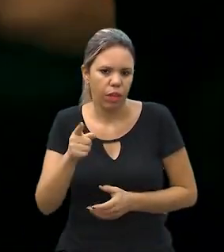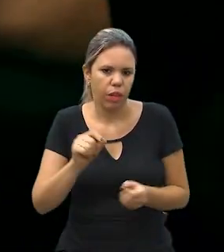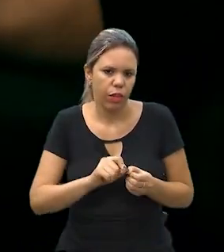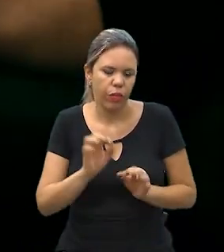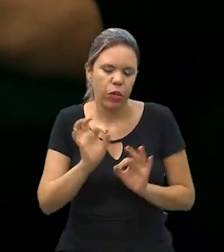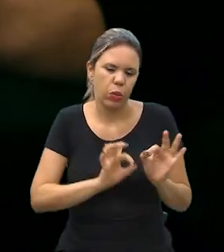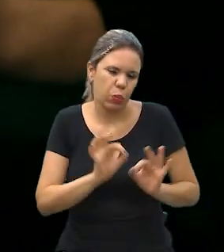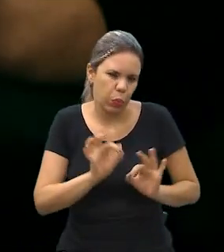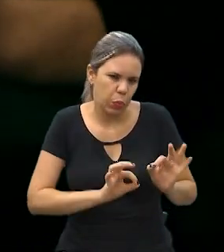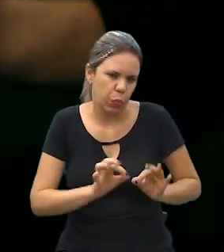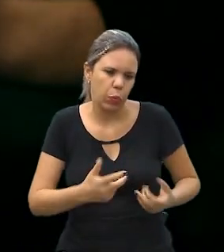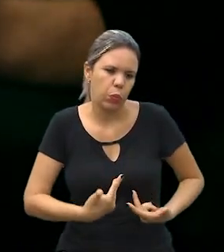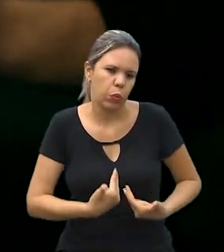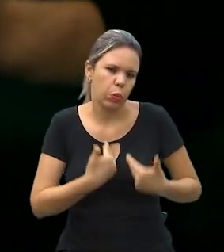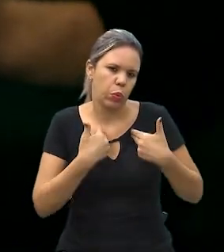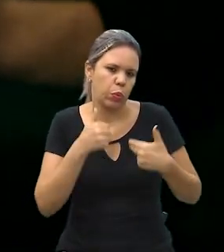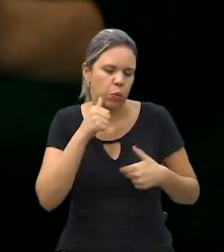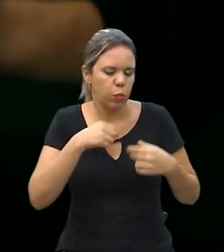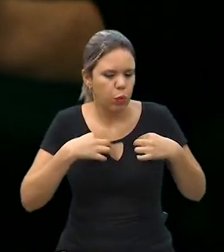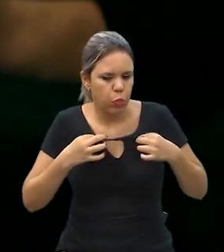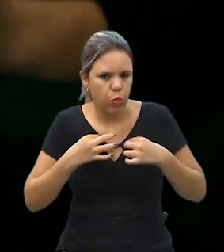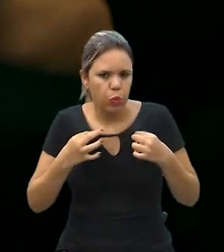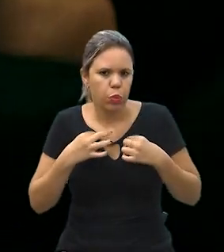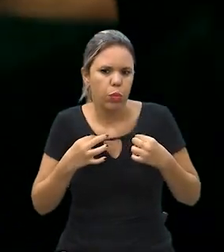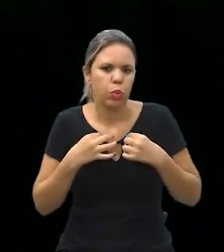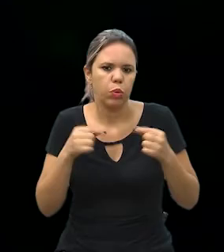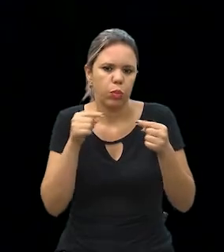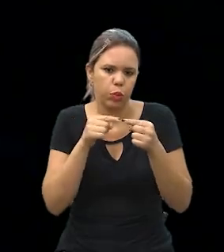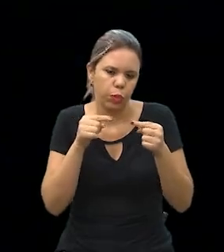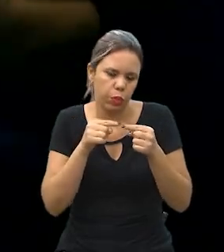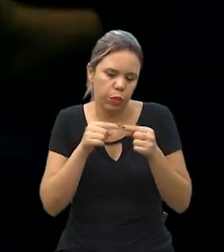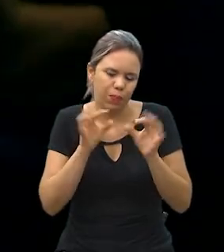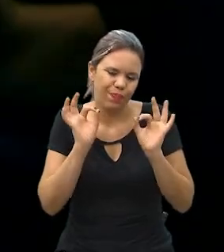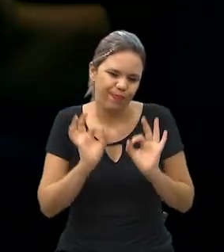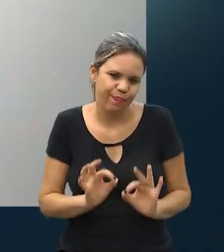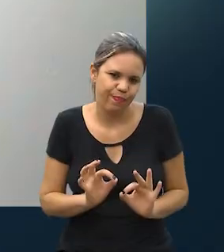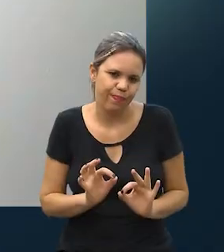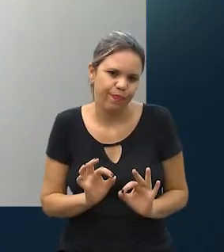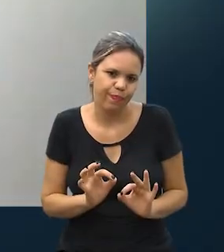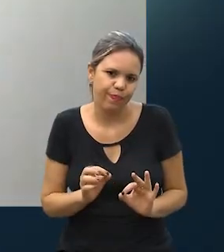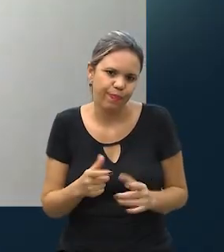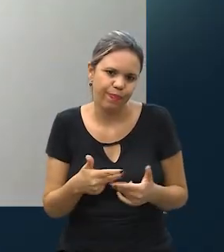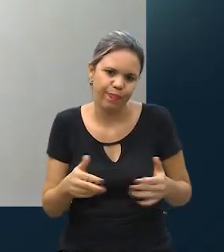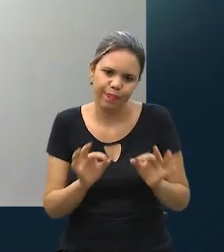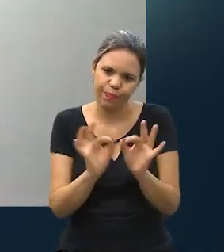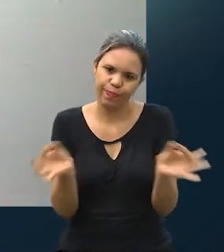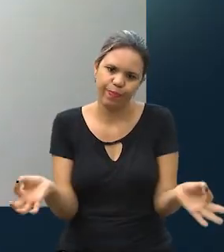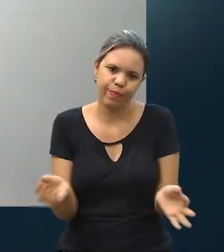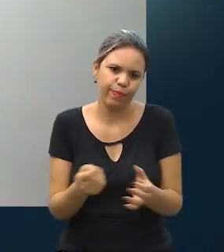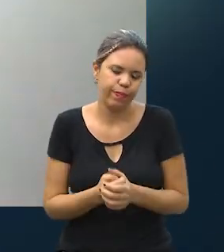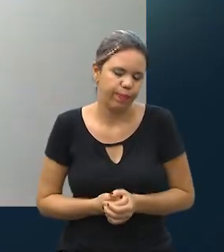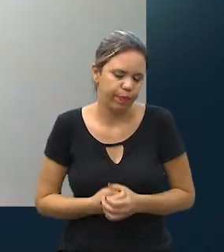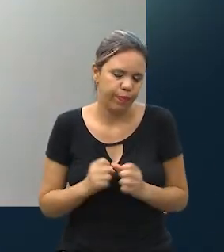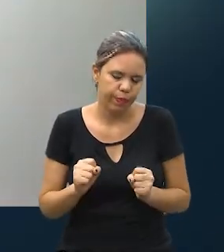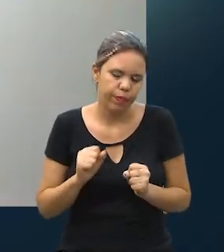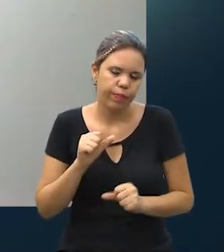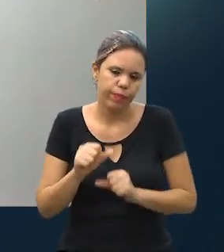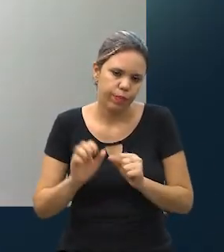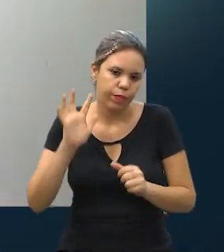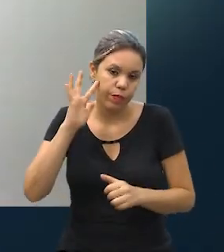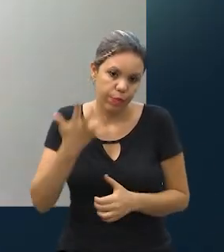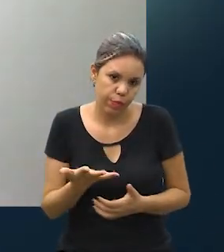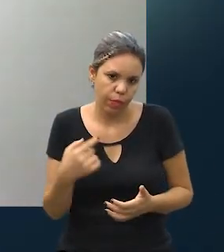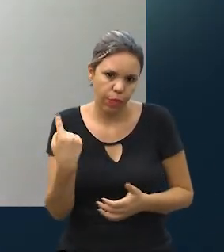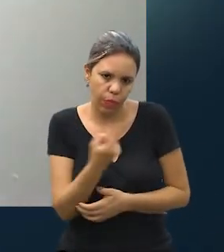fazer ajustes, né? Para que tenha um bom caimento. Então, são coisas simples que podem ser resolvidas. Agora,